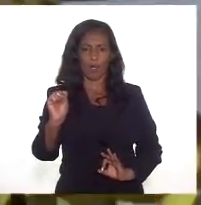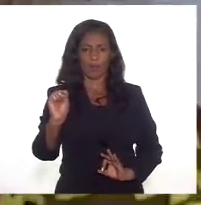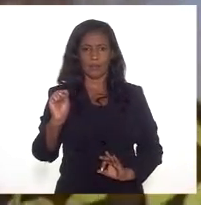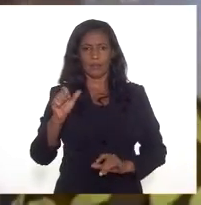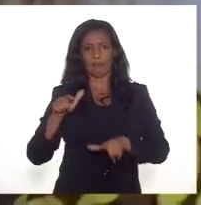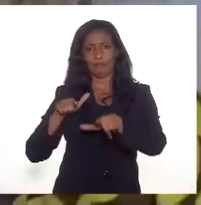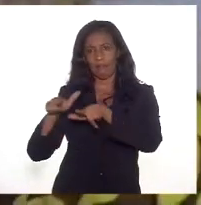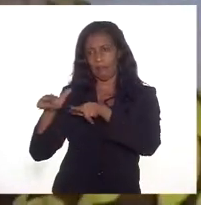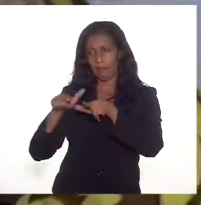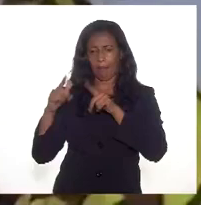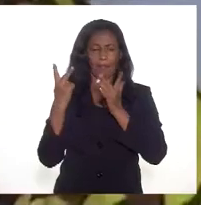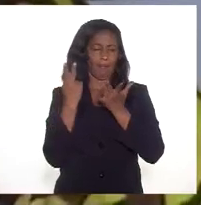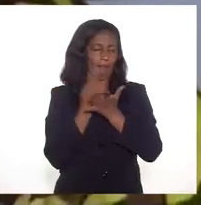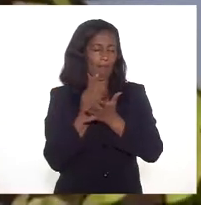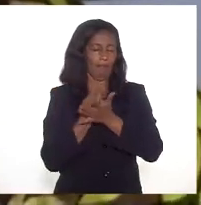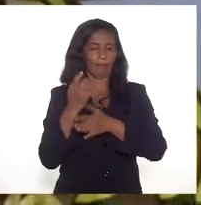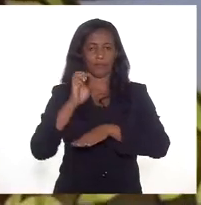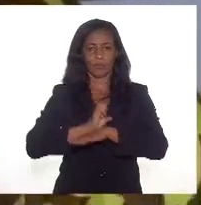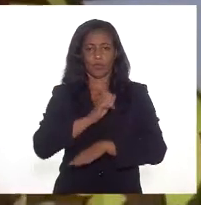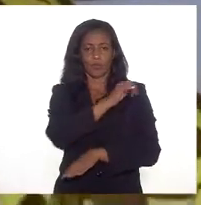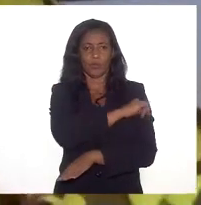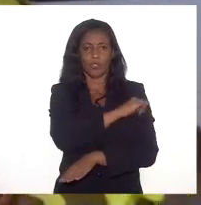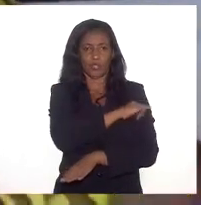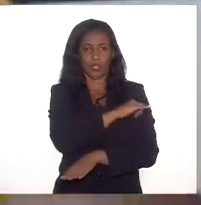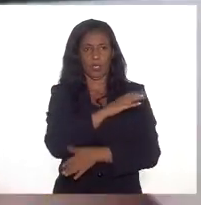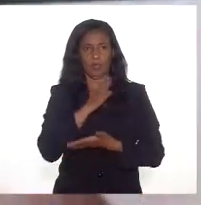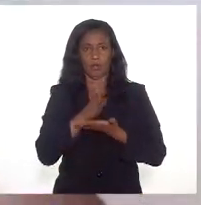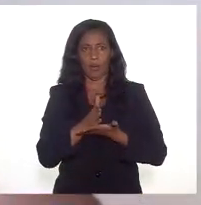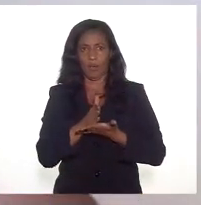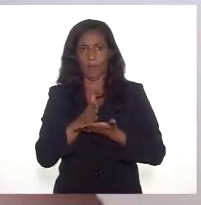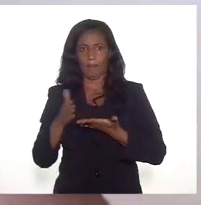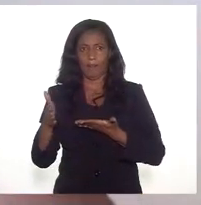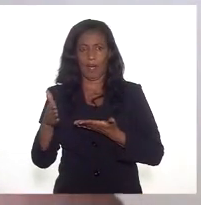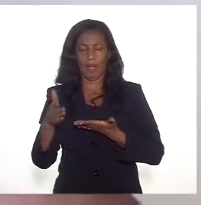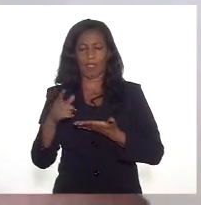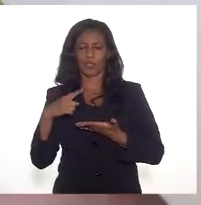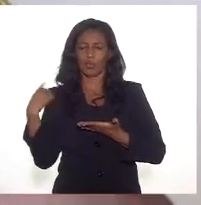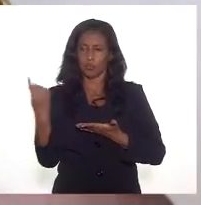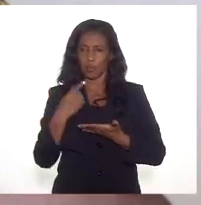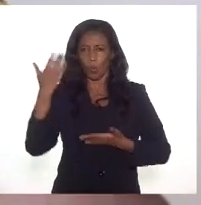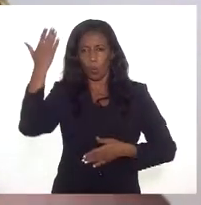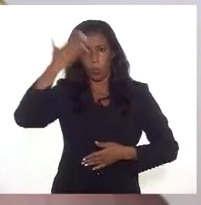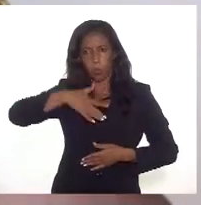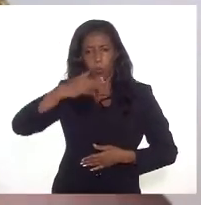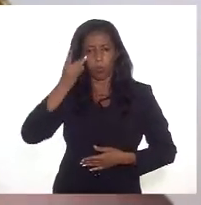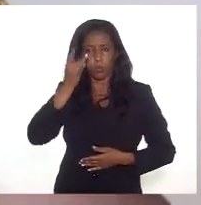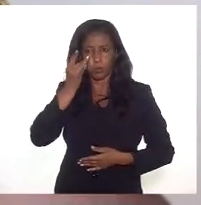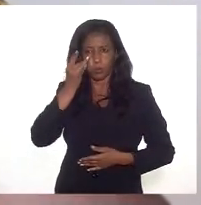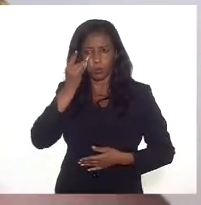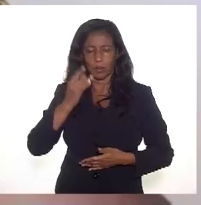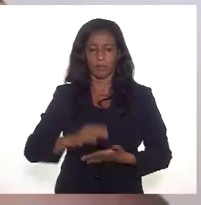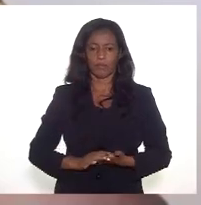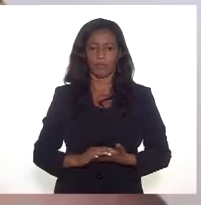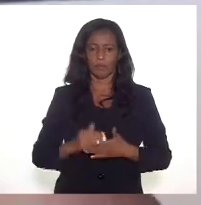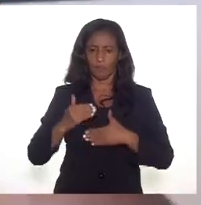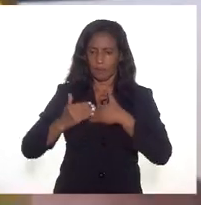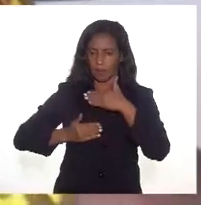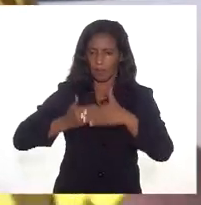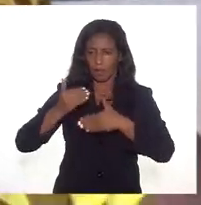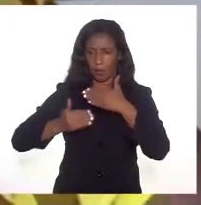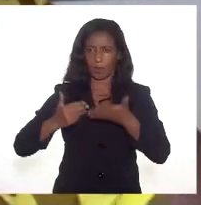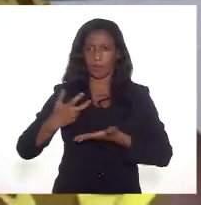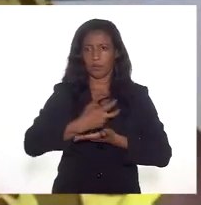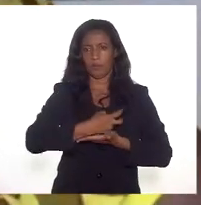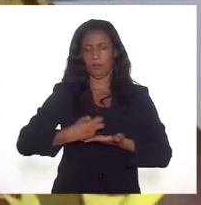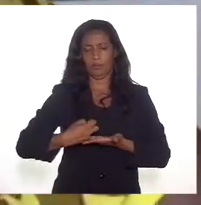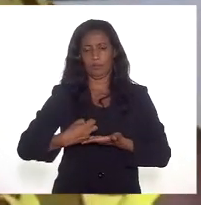do Rio de Janeiro. Então, é parte, né, do que a gente possa constatar em relação a esse procedimento de